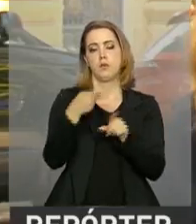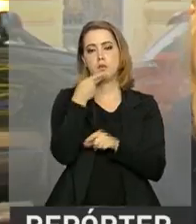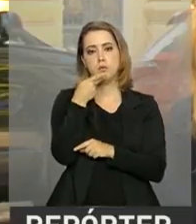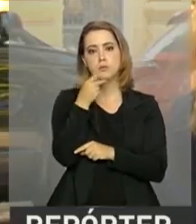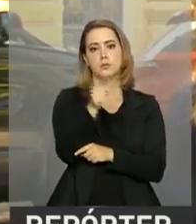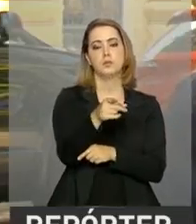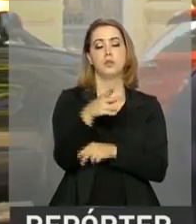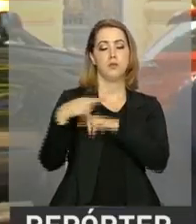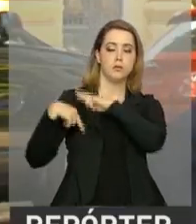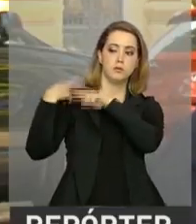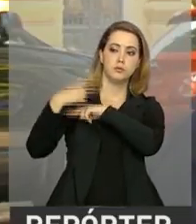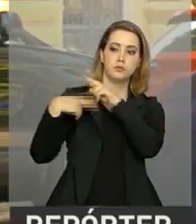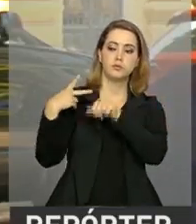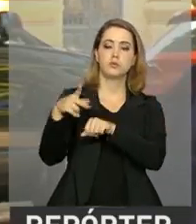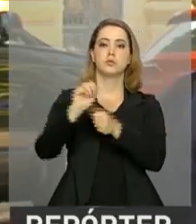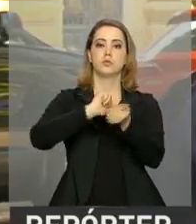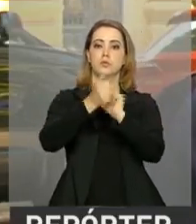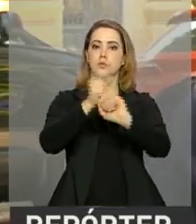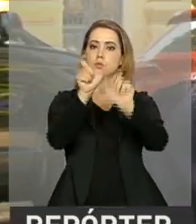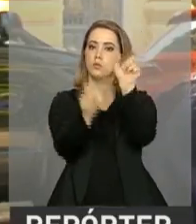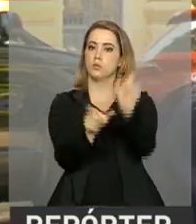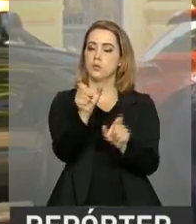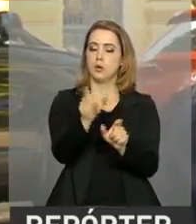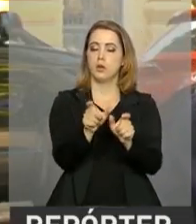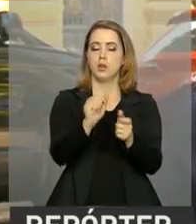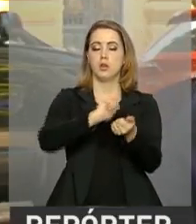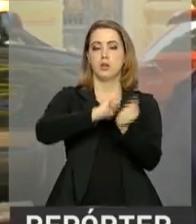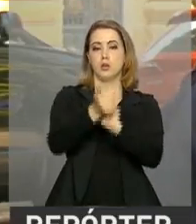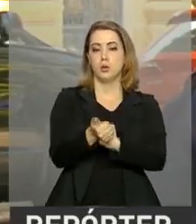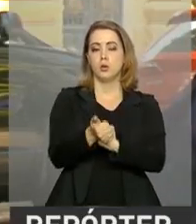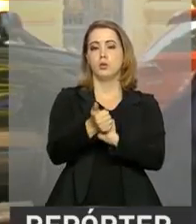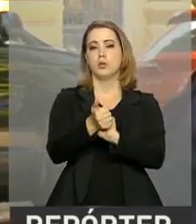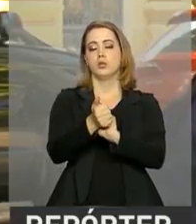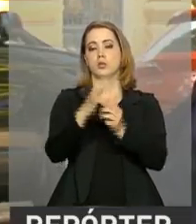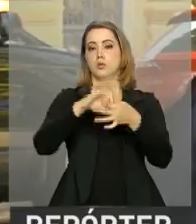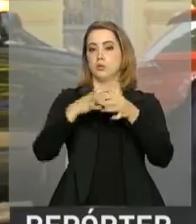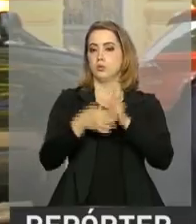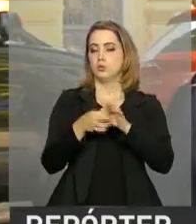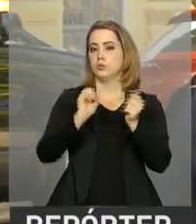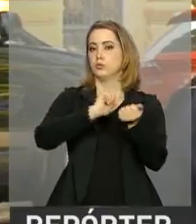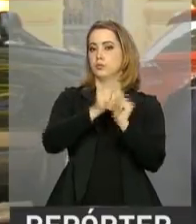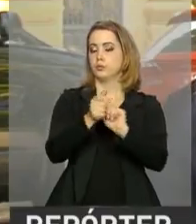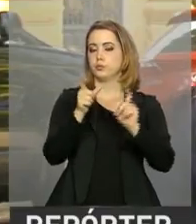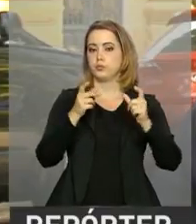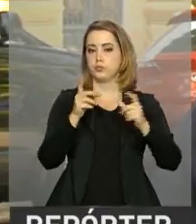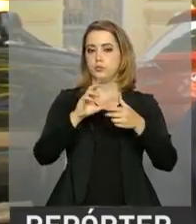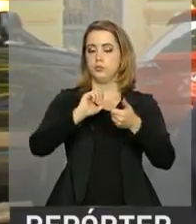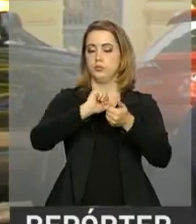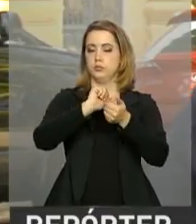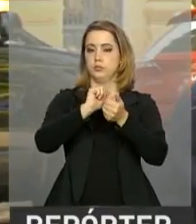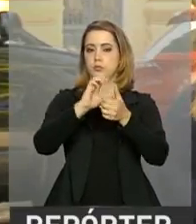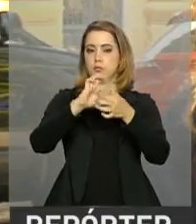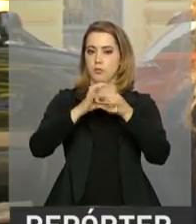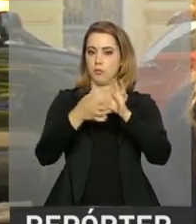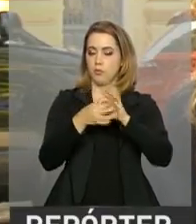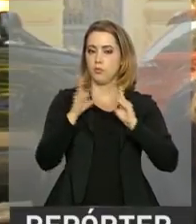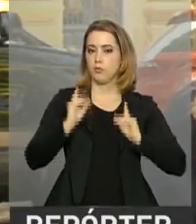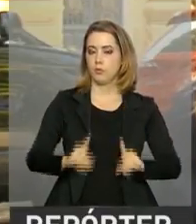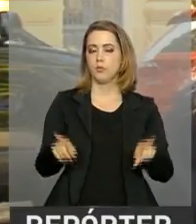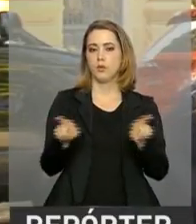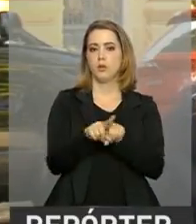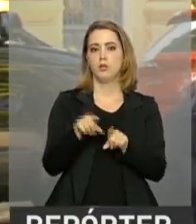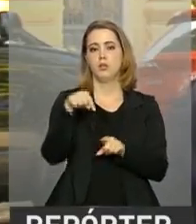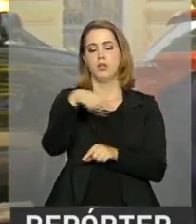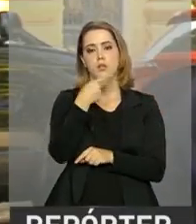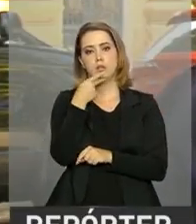das Olimpíadas e Paralimpíadas para a segurança pública no país e defendeu a atuação das Forças Armadas não só aqui no